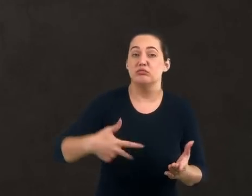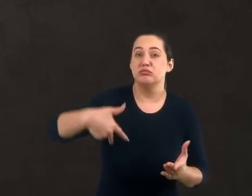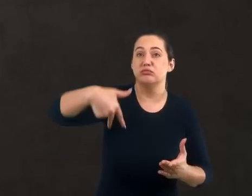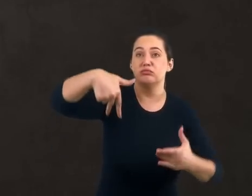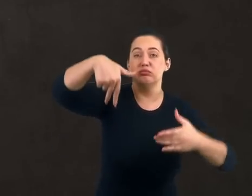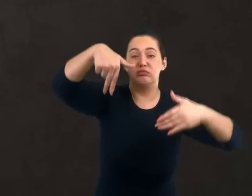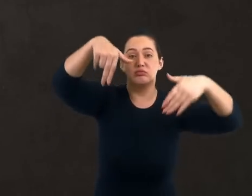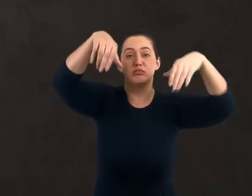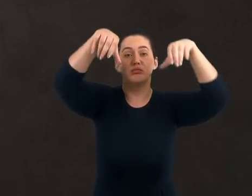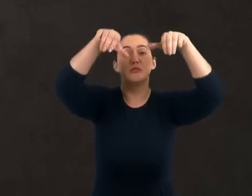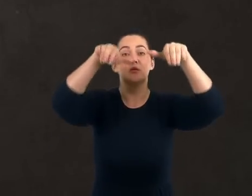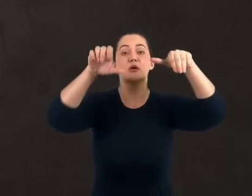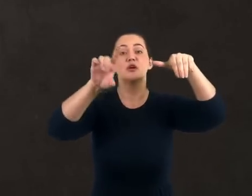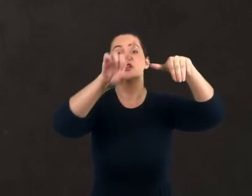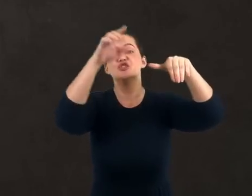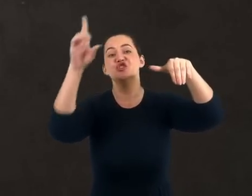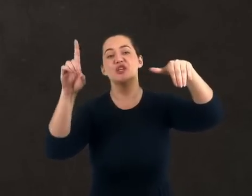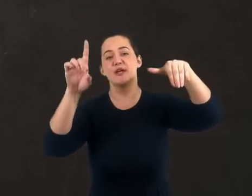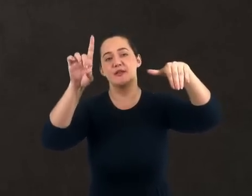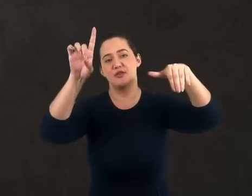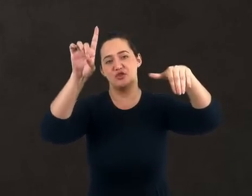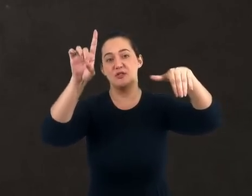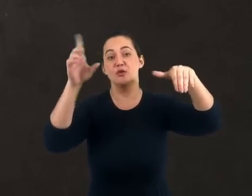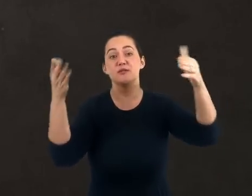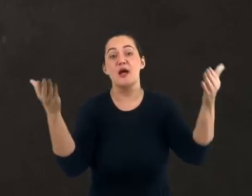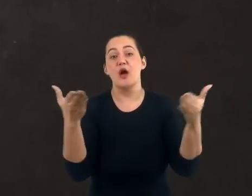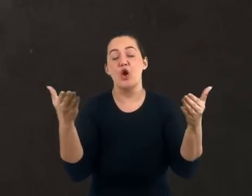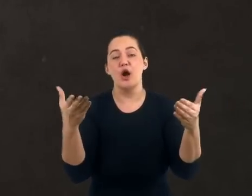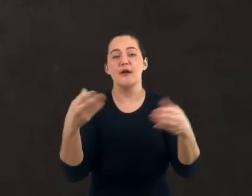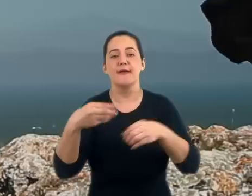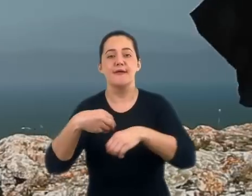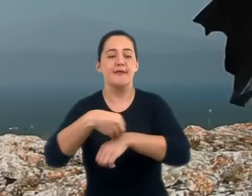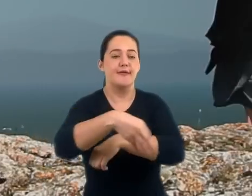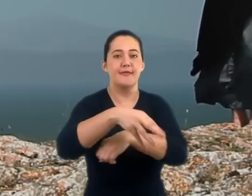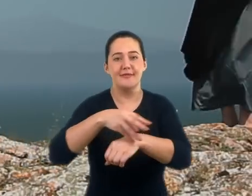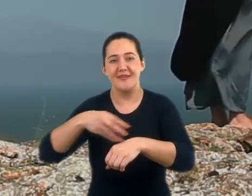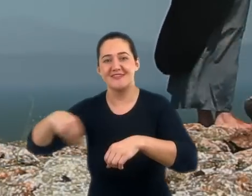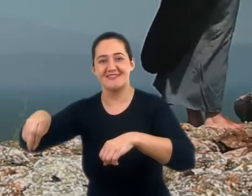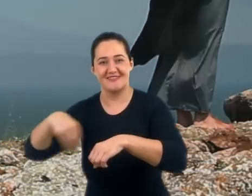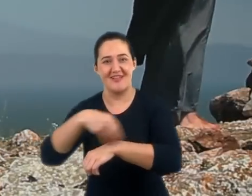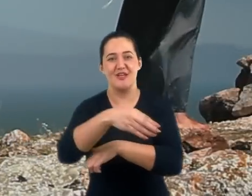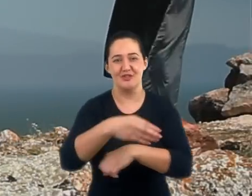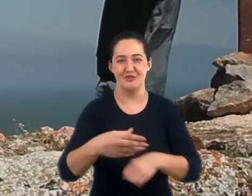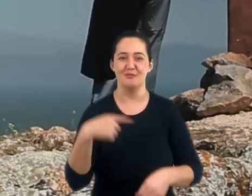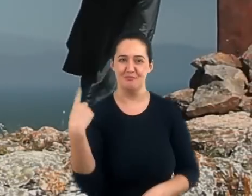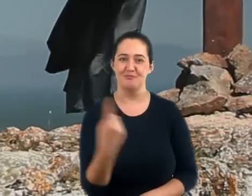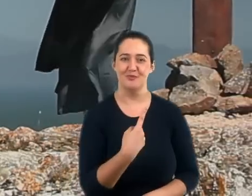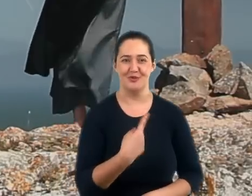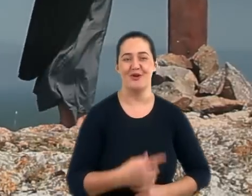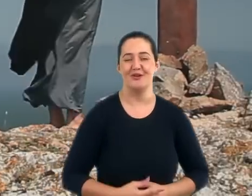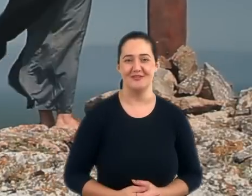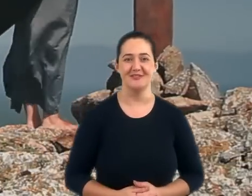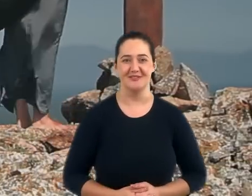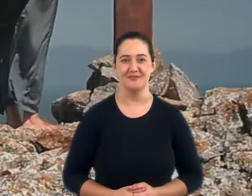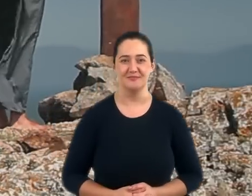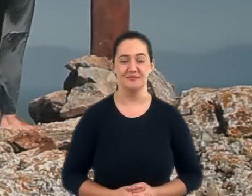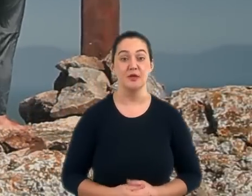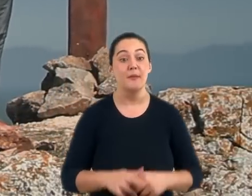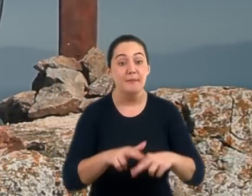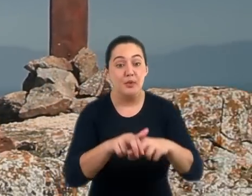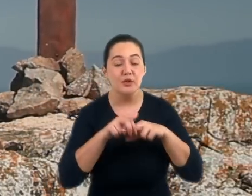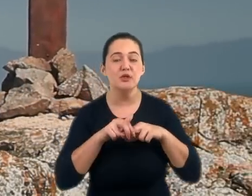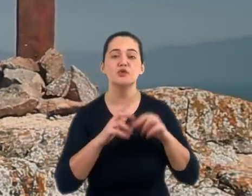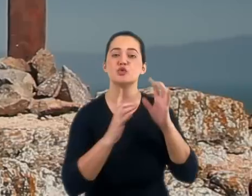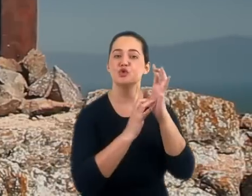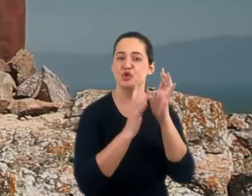que também intercede por nós. Romanos 8, 34. O sacrifício de Jesus, portanto, foi a razão pela qual